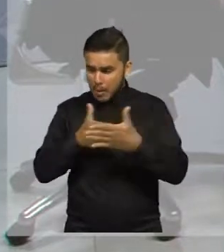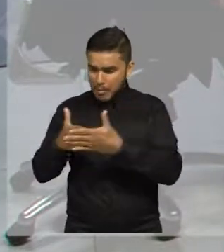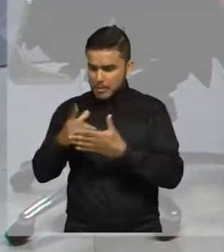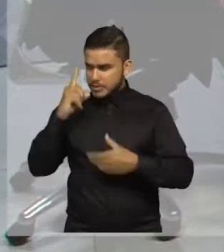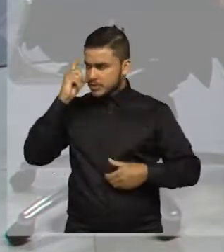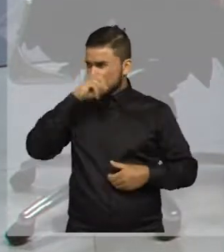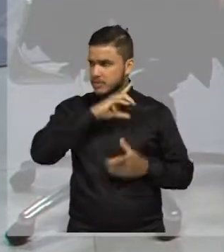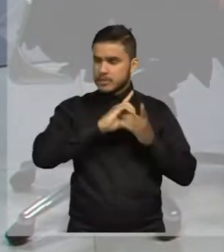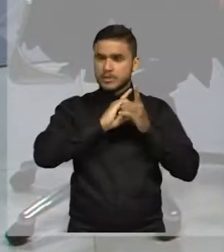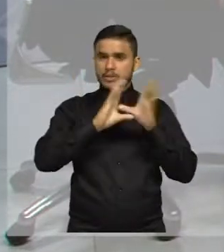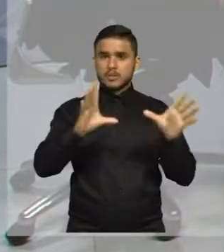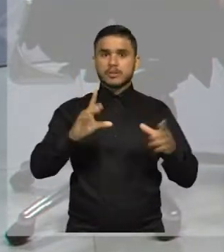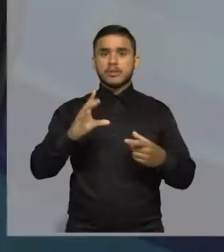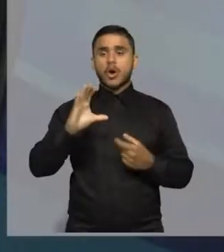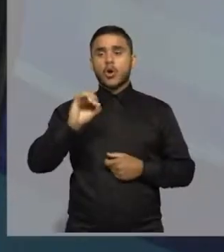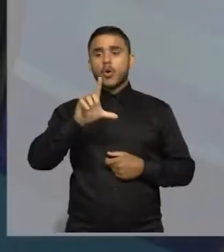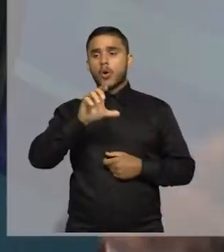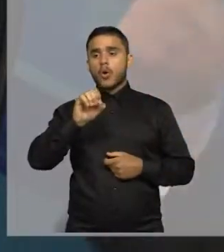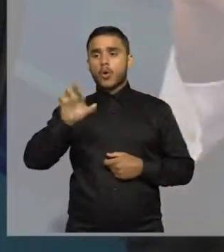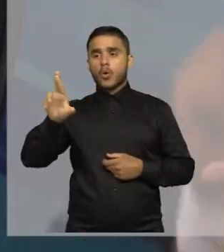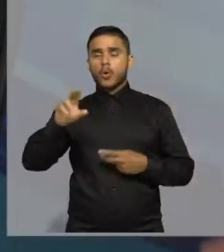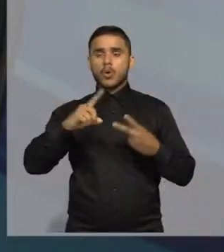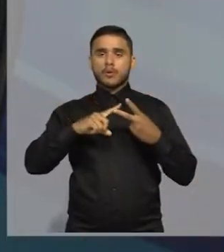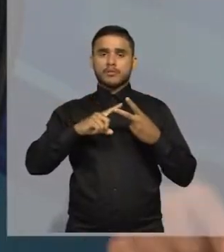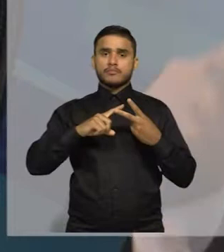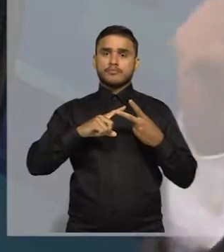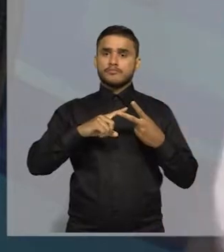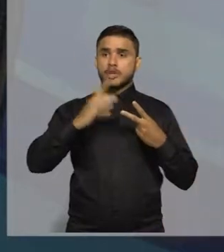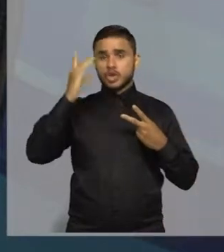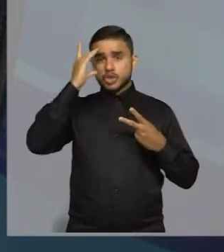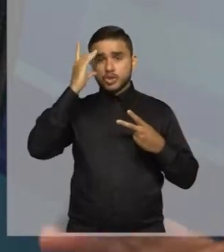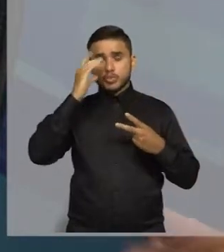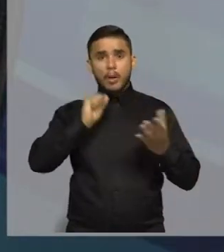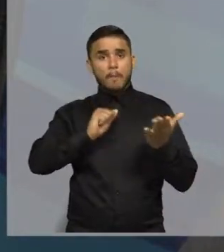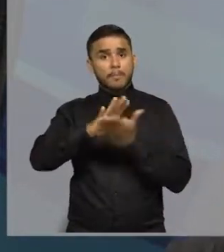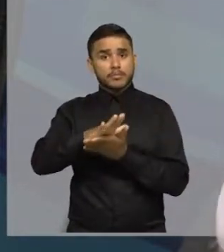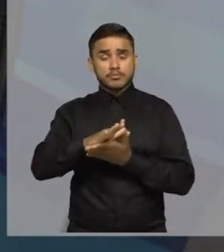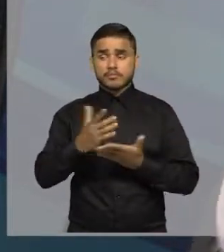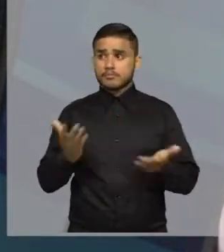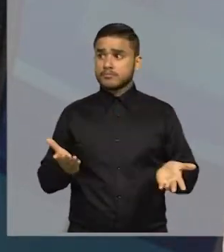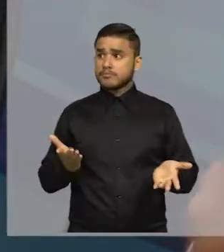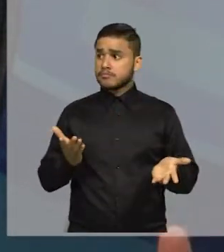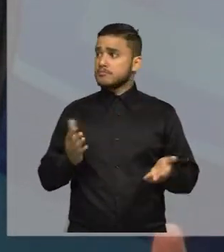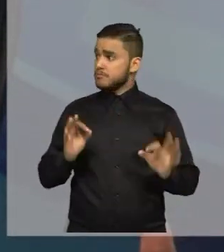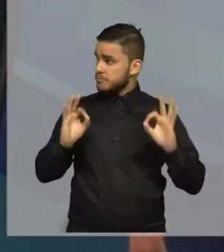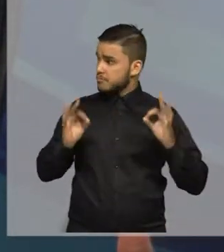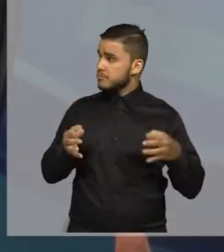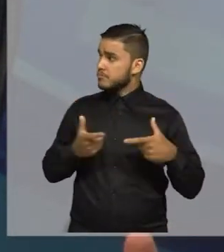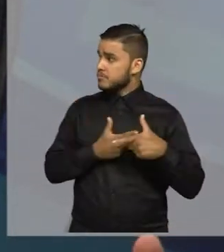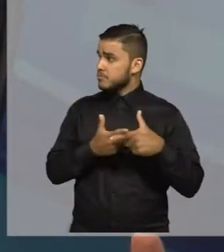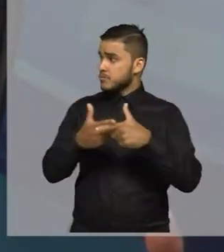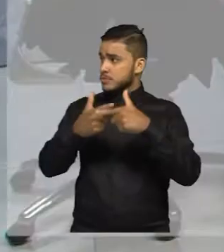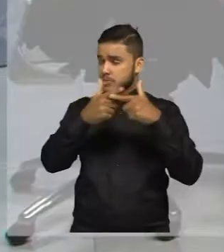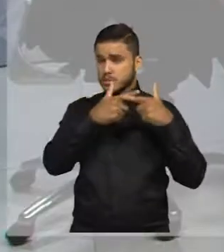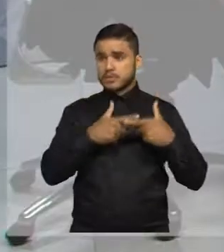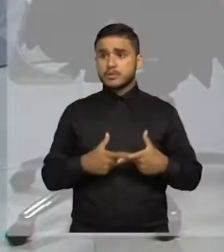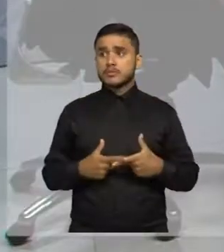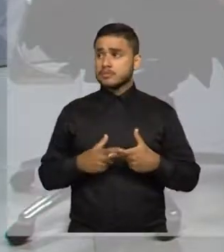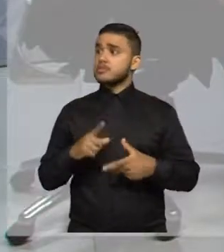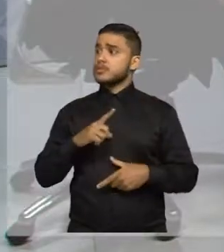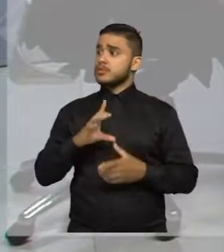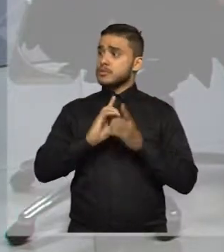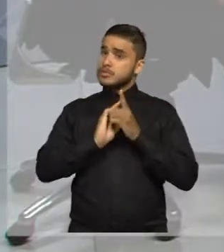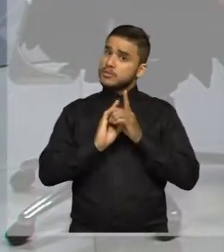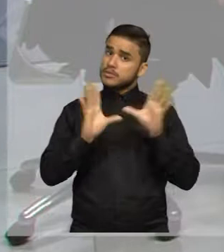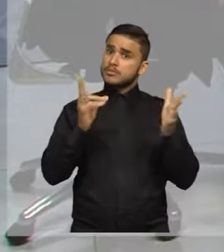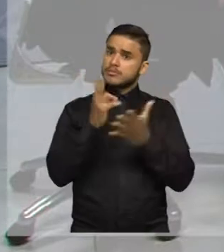às turbulências. Nós já resistimos o impeachment do Collor, o impeachment da Dilma e uma crise econômica profunda. E são turbulências